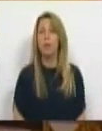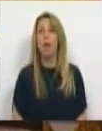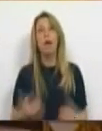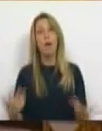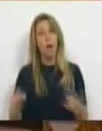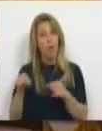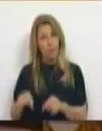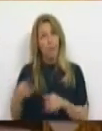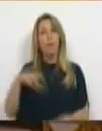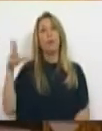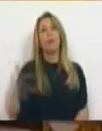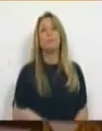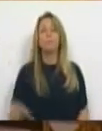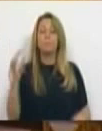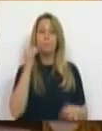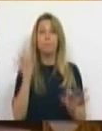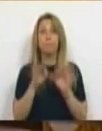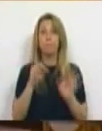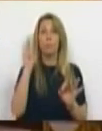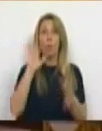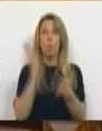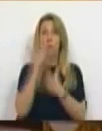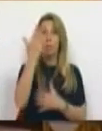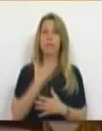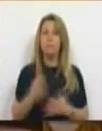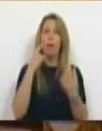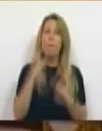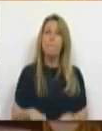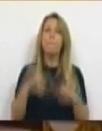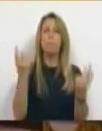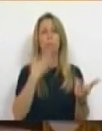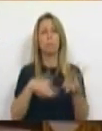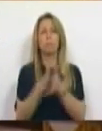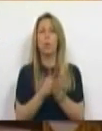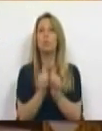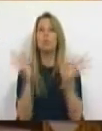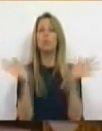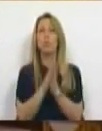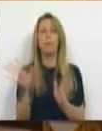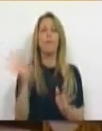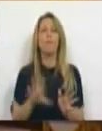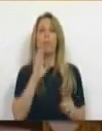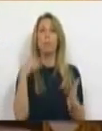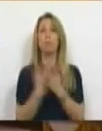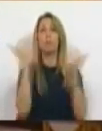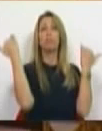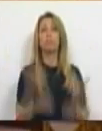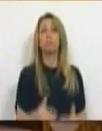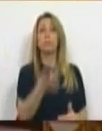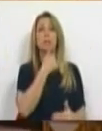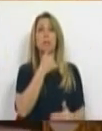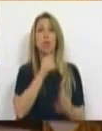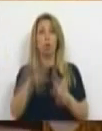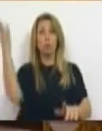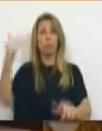a Portugal, e como a última semana demonstrou, usa-se de todos os meios para condicionar decisões soberanas do nosso